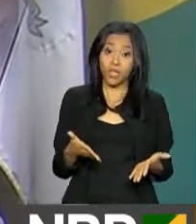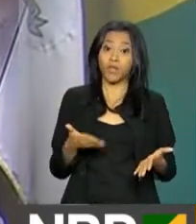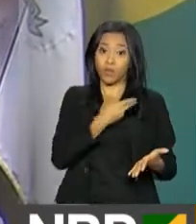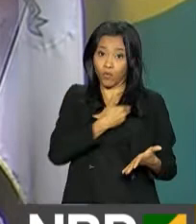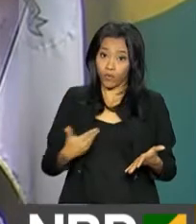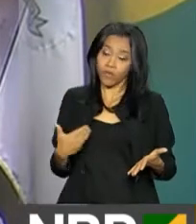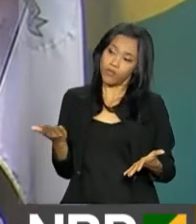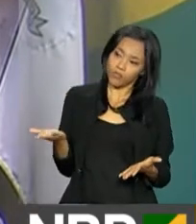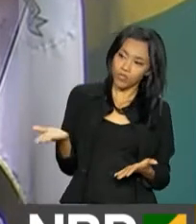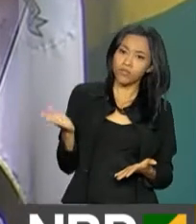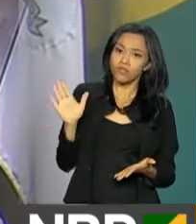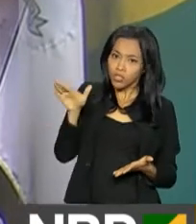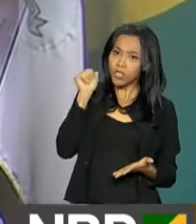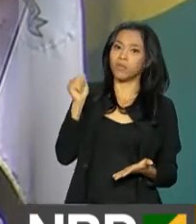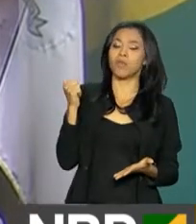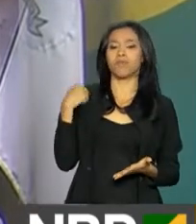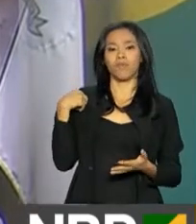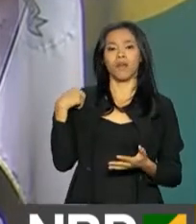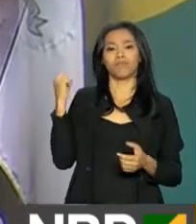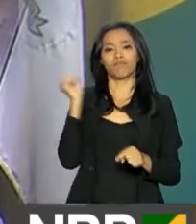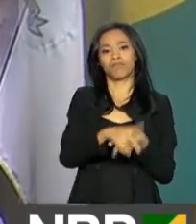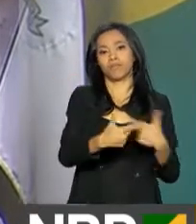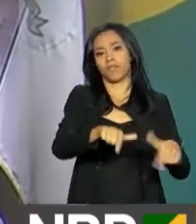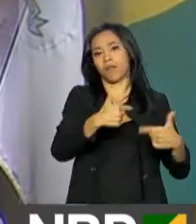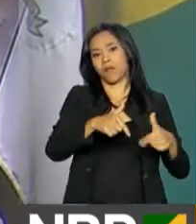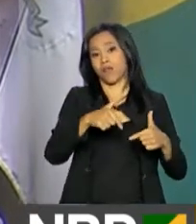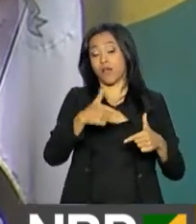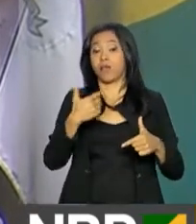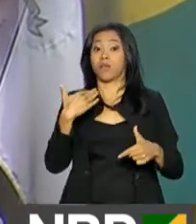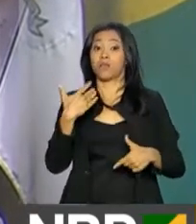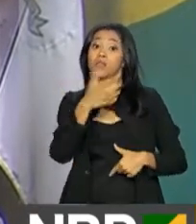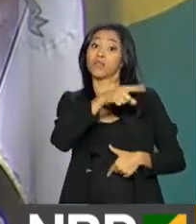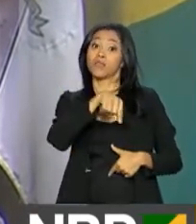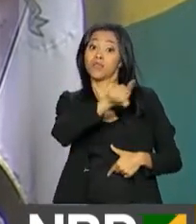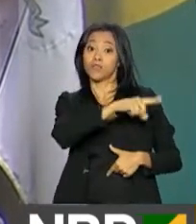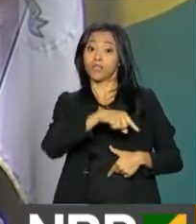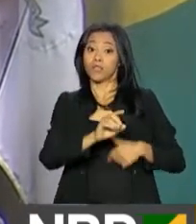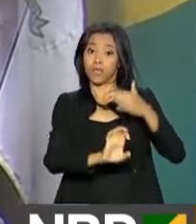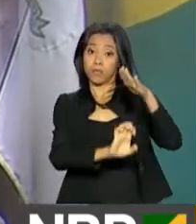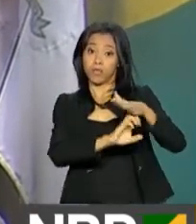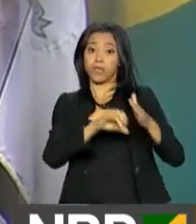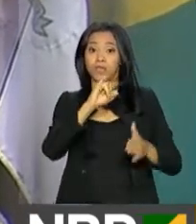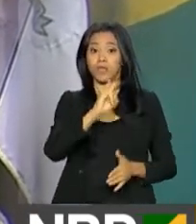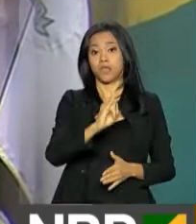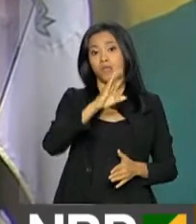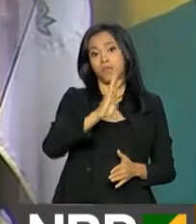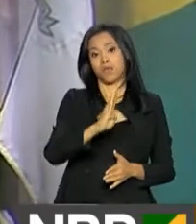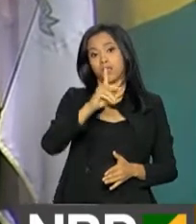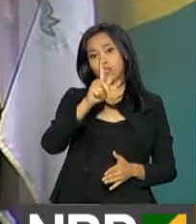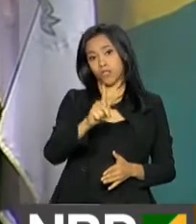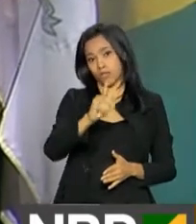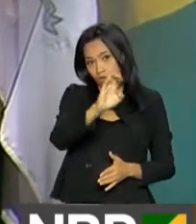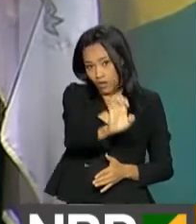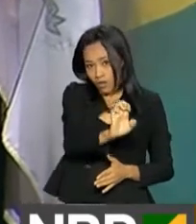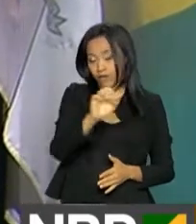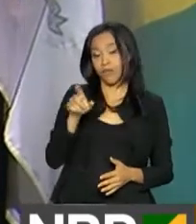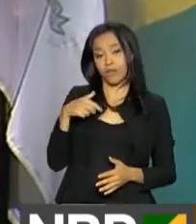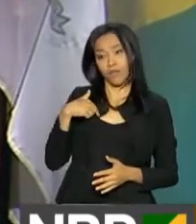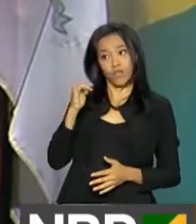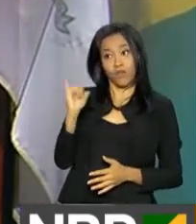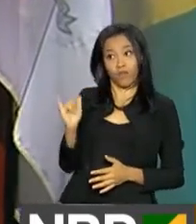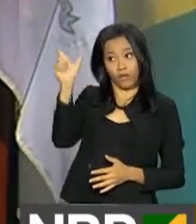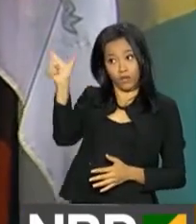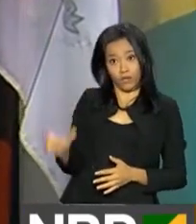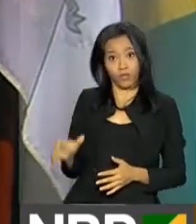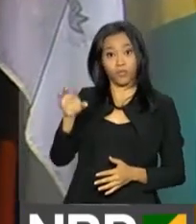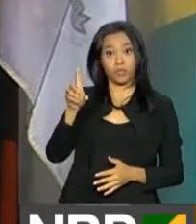elegê-la no ibge ele logo conquistou assim a simpatia de todos porque uma das coisas mais importantes no jogo como fez o